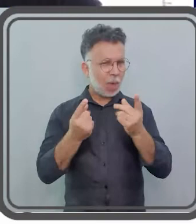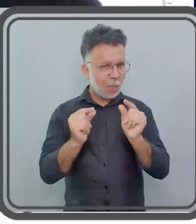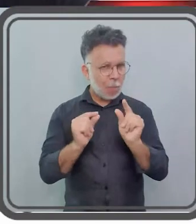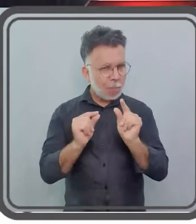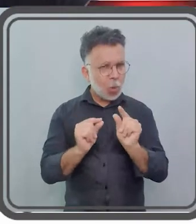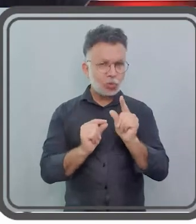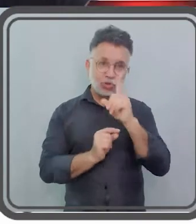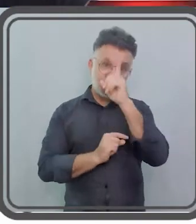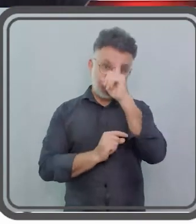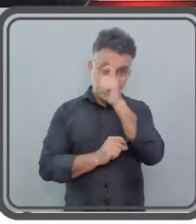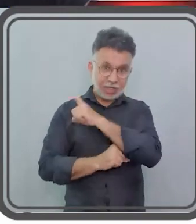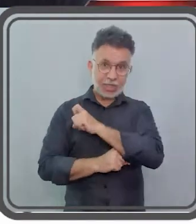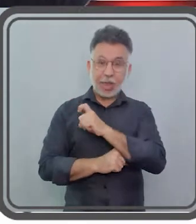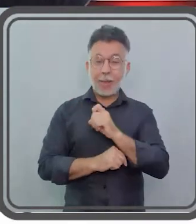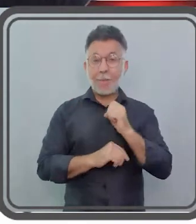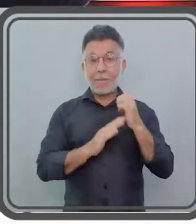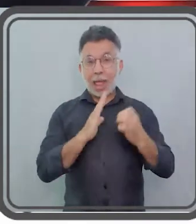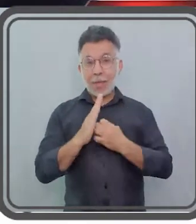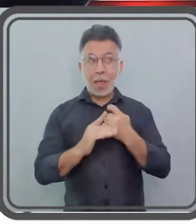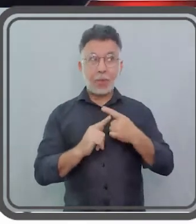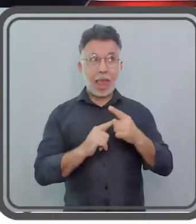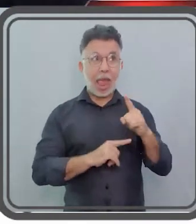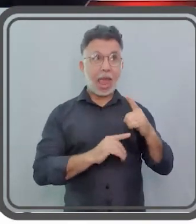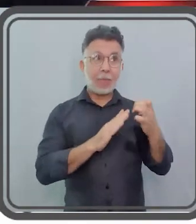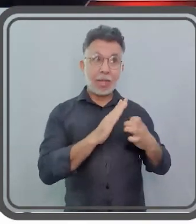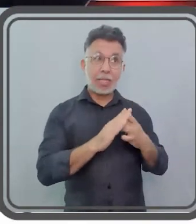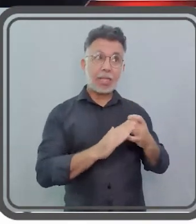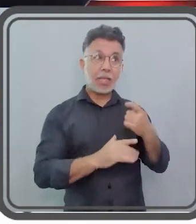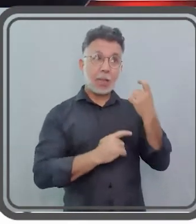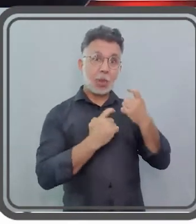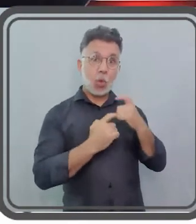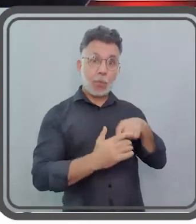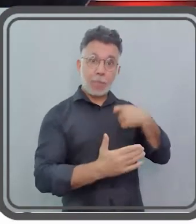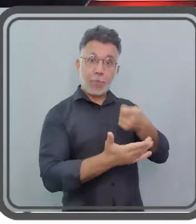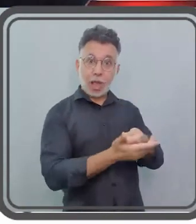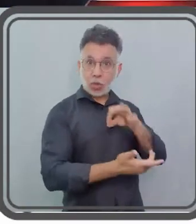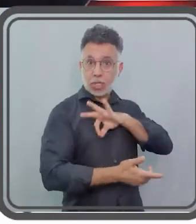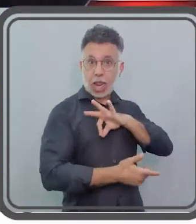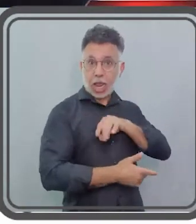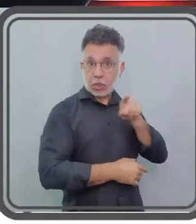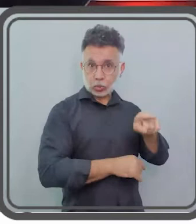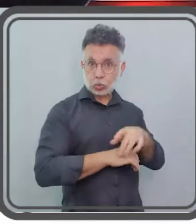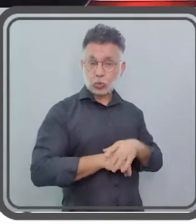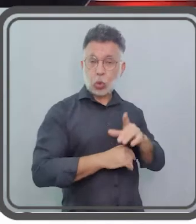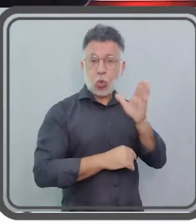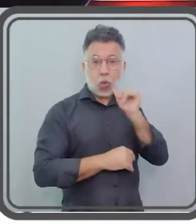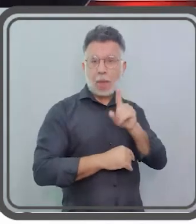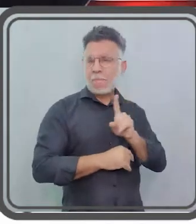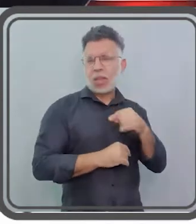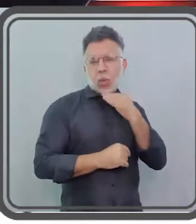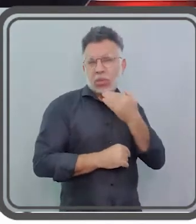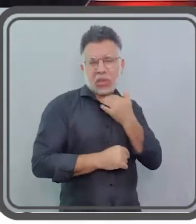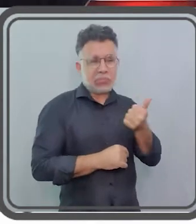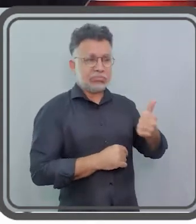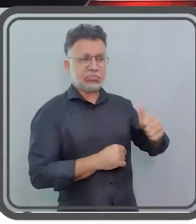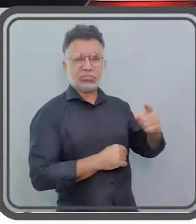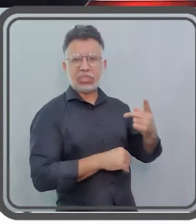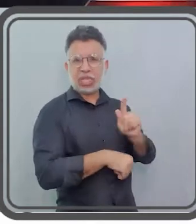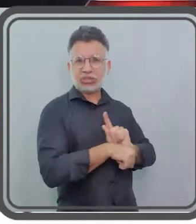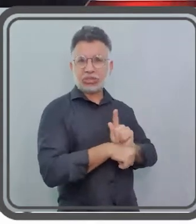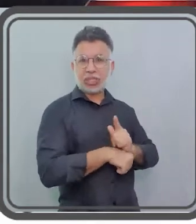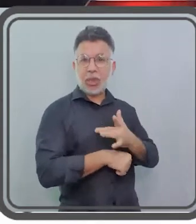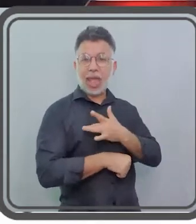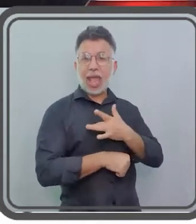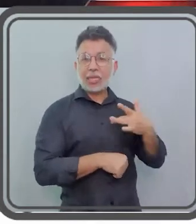empresas, porque a empresa muitas vezes se preocupa em pagar o salário do colaborador, mas não está monitorando a gestão, a